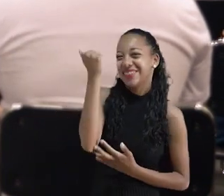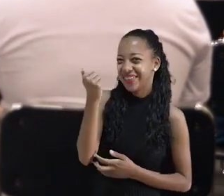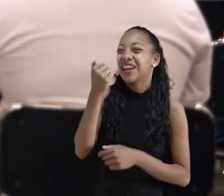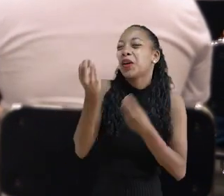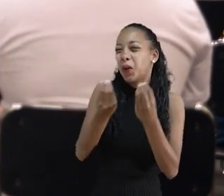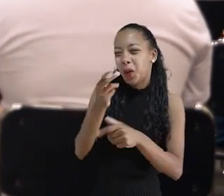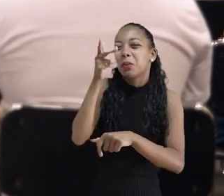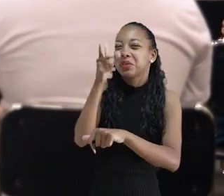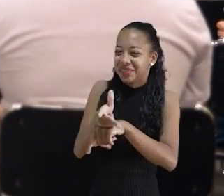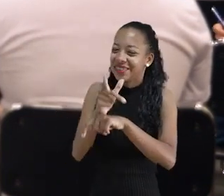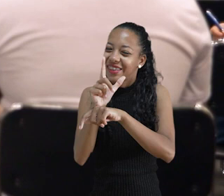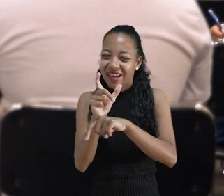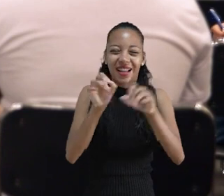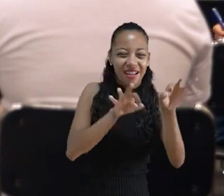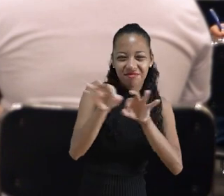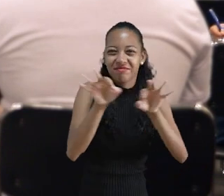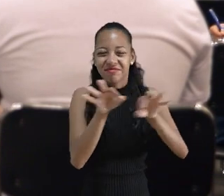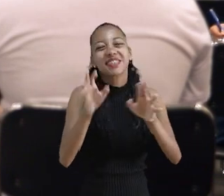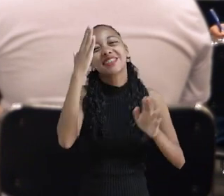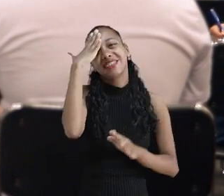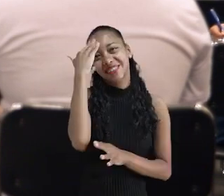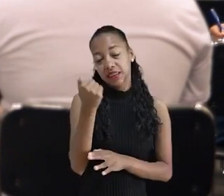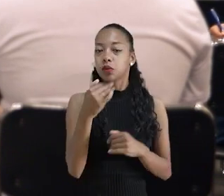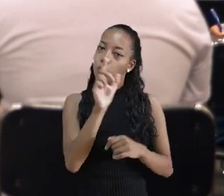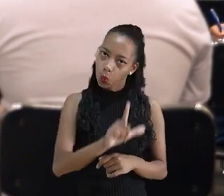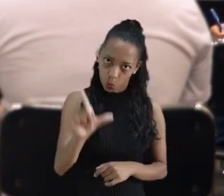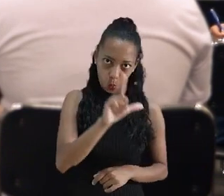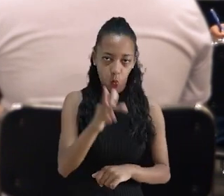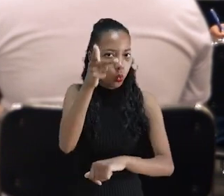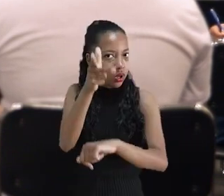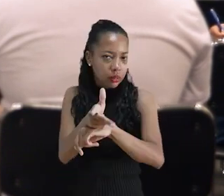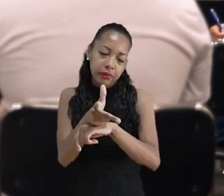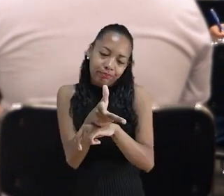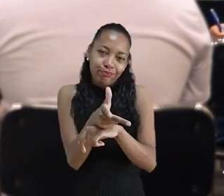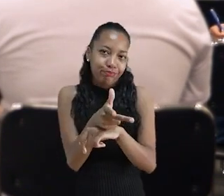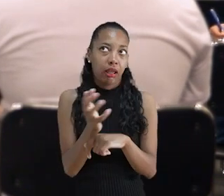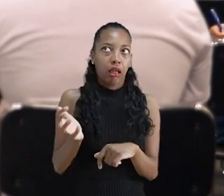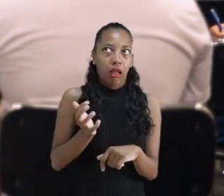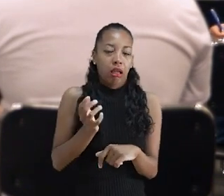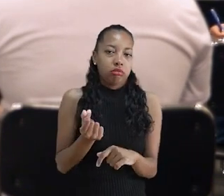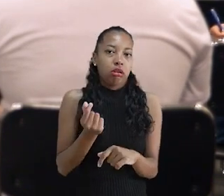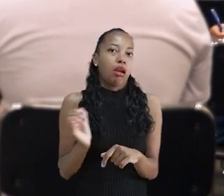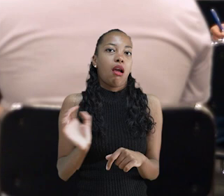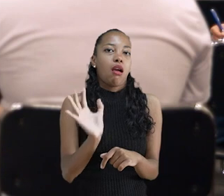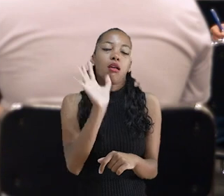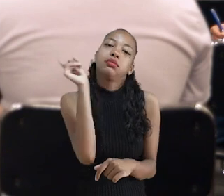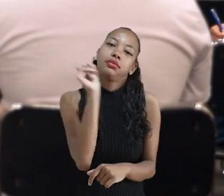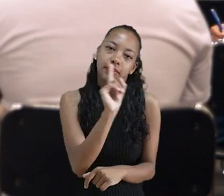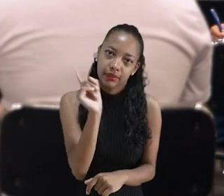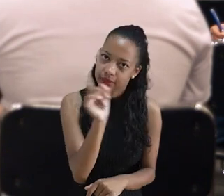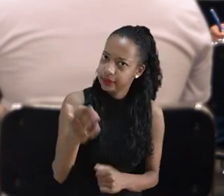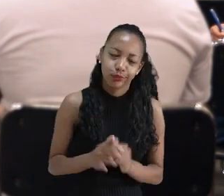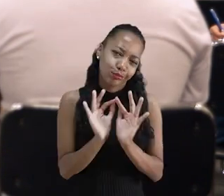eram ainda incipientes né não era aquilo que a gente esperava sonhava ou talvez precisasse mas o que a gente tinha a gente